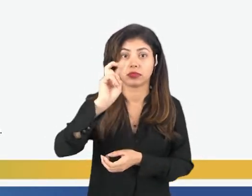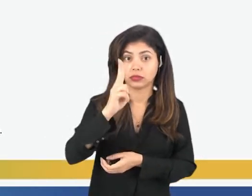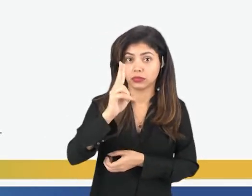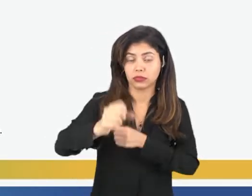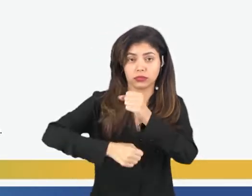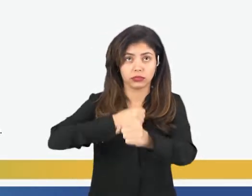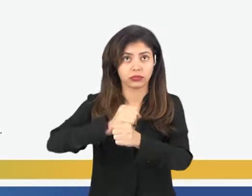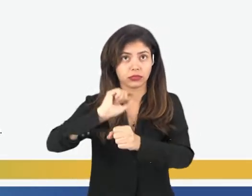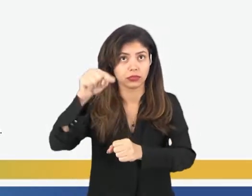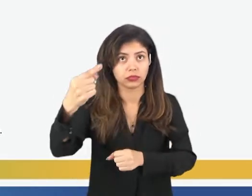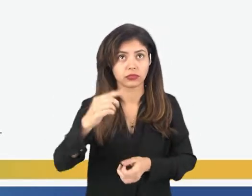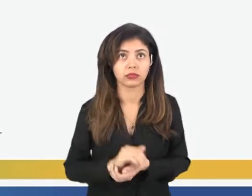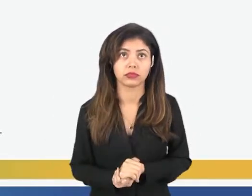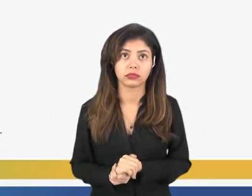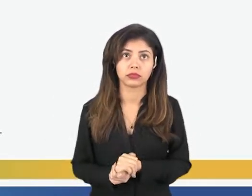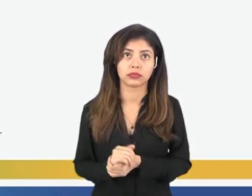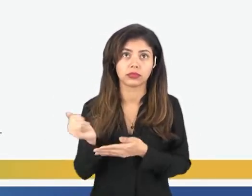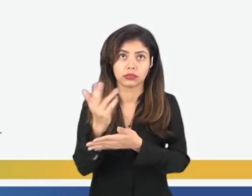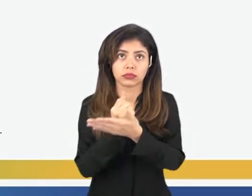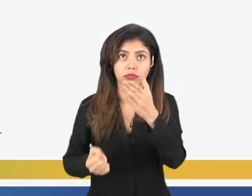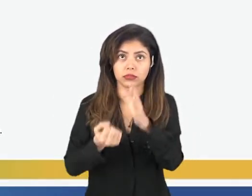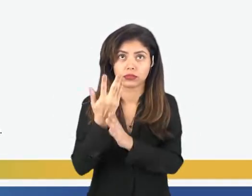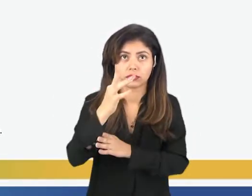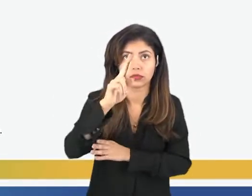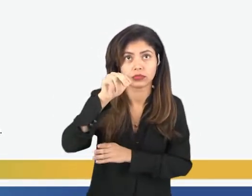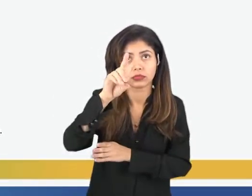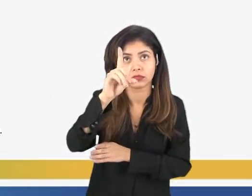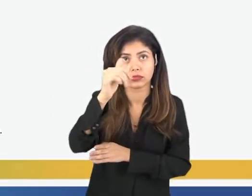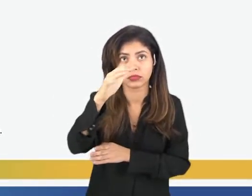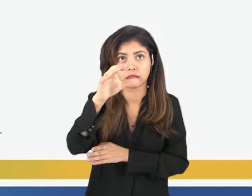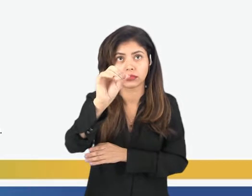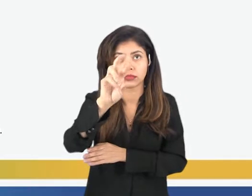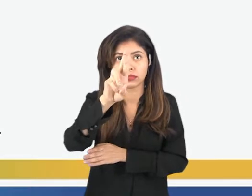a Fundação Romero Brito.